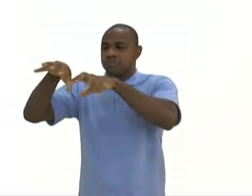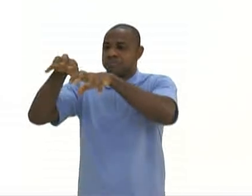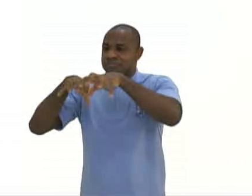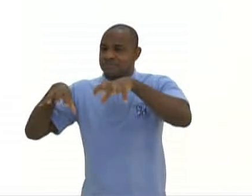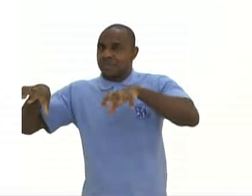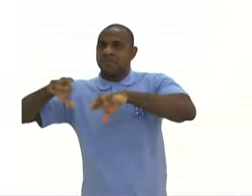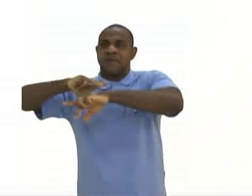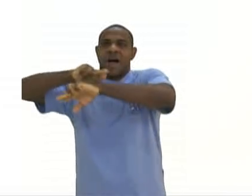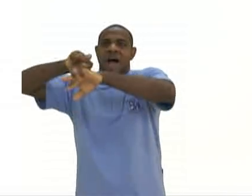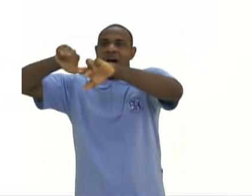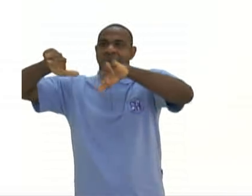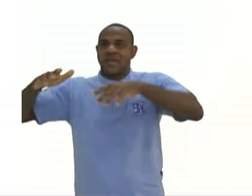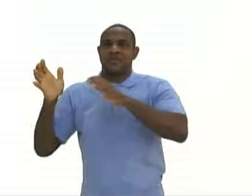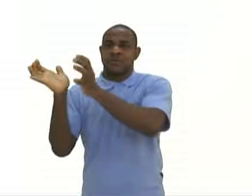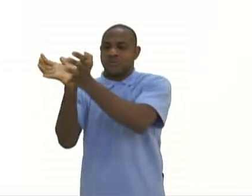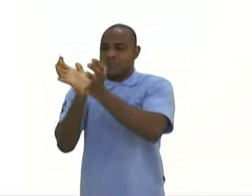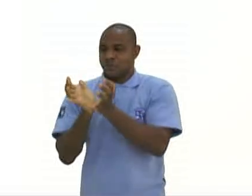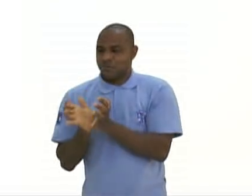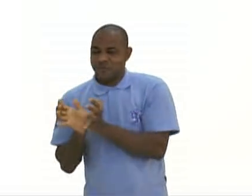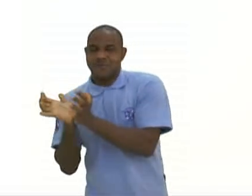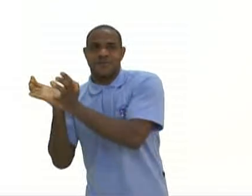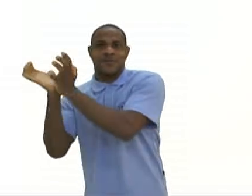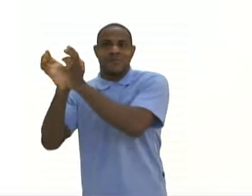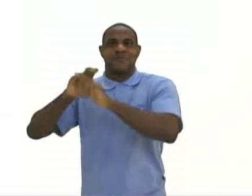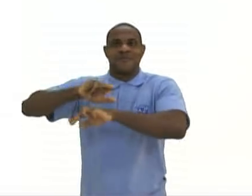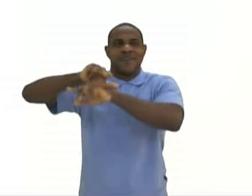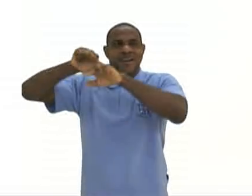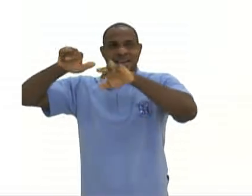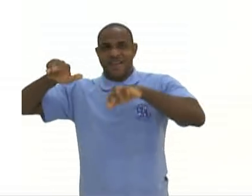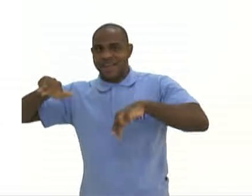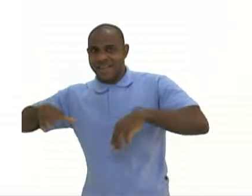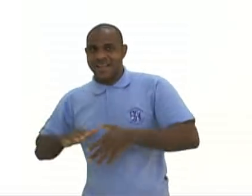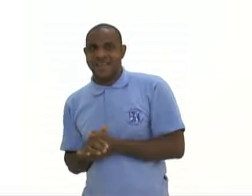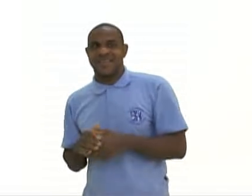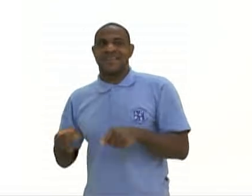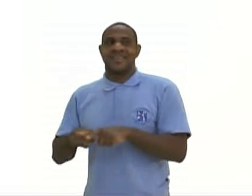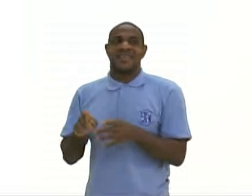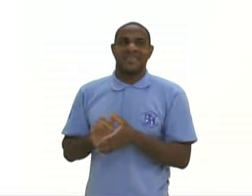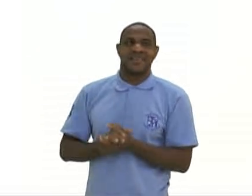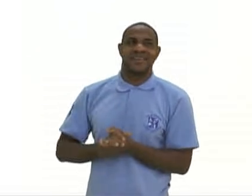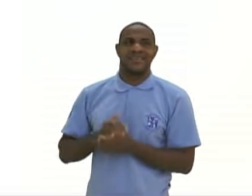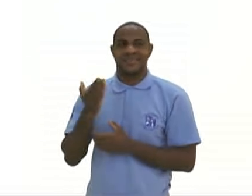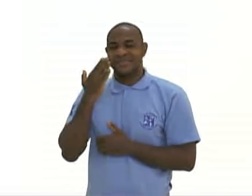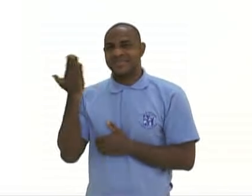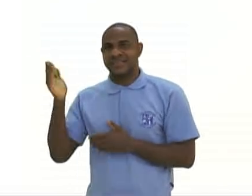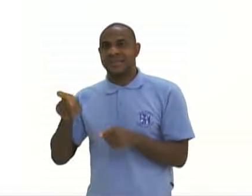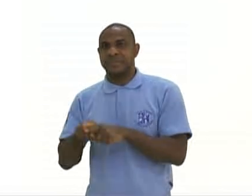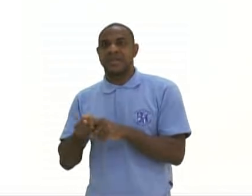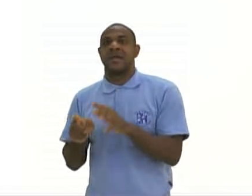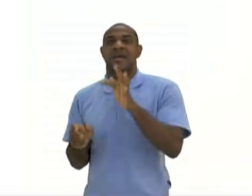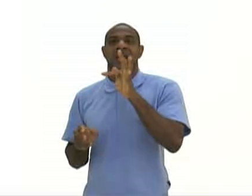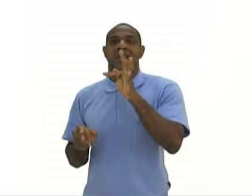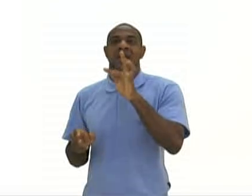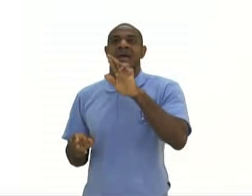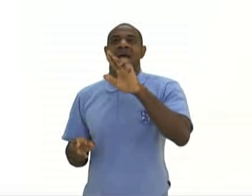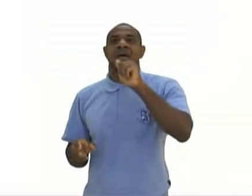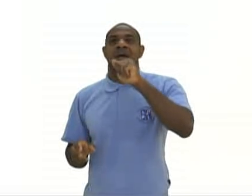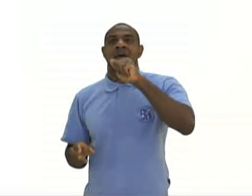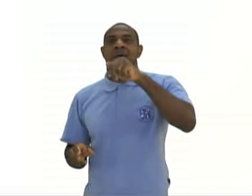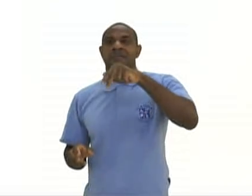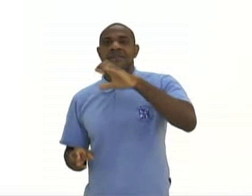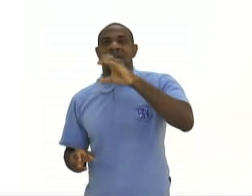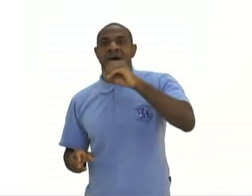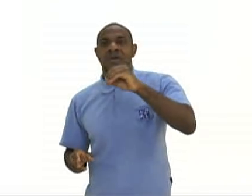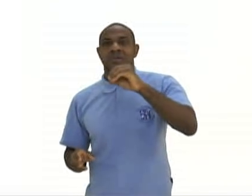isso que o Roberto explicou. Os alamanos, os burgúndios, os francos, que vai dar origem à França, os godos, ostrogodos, jutos, saxões,